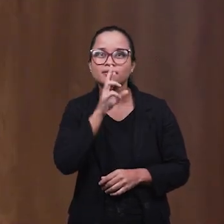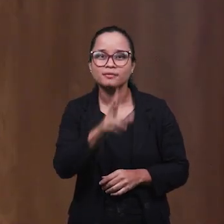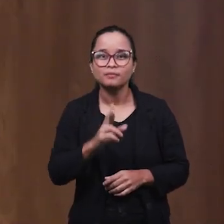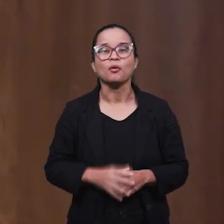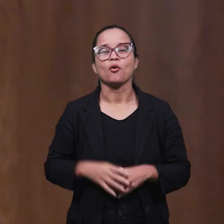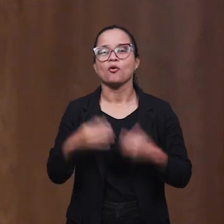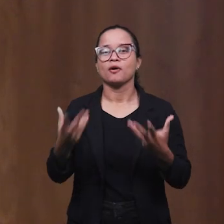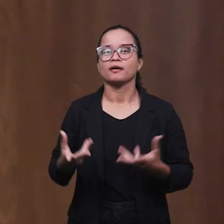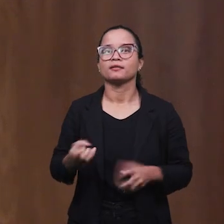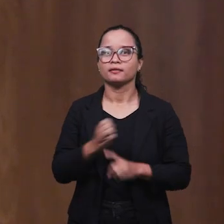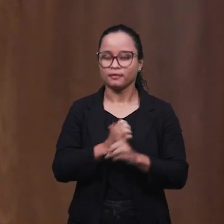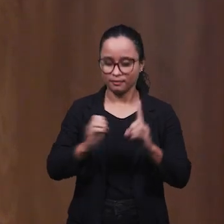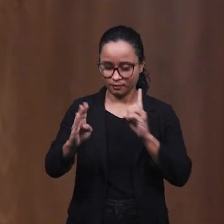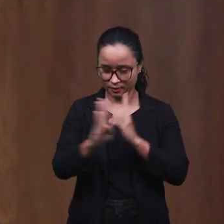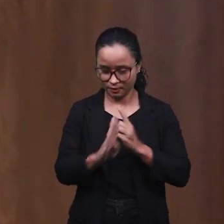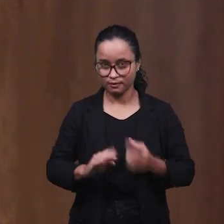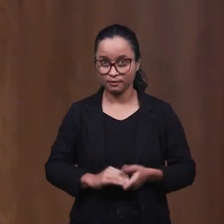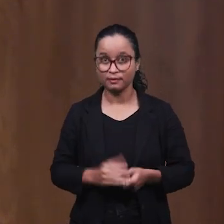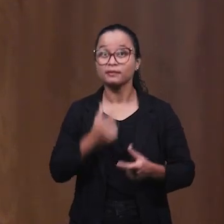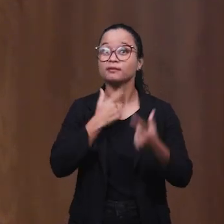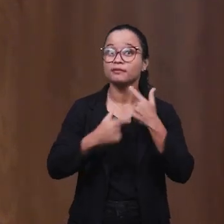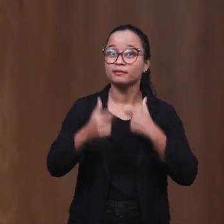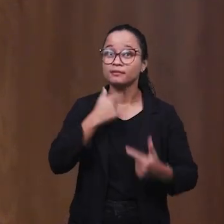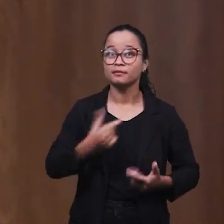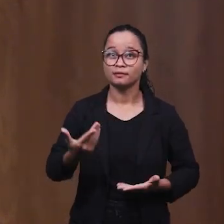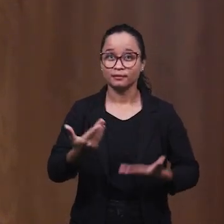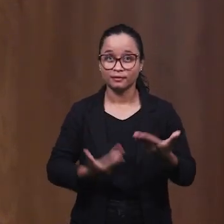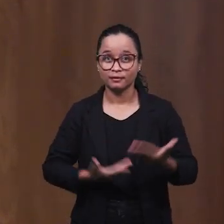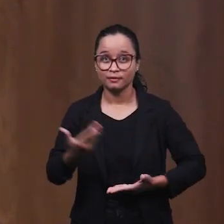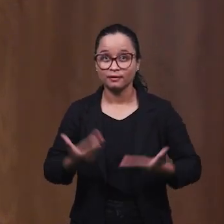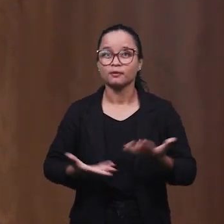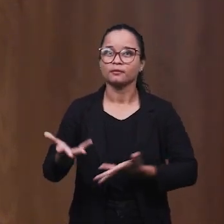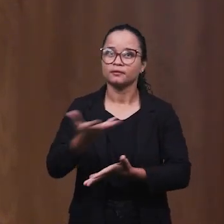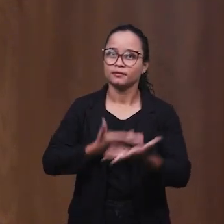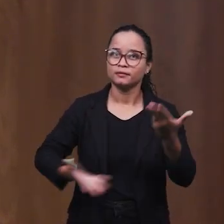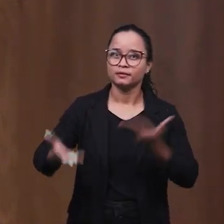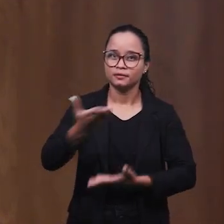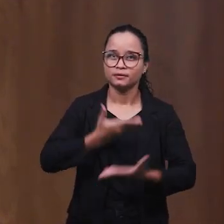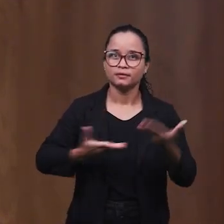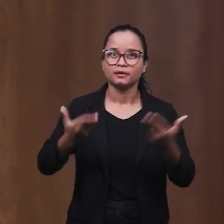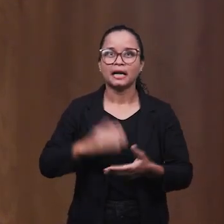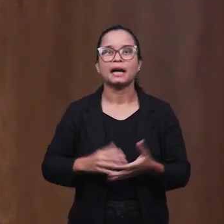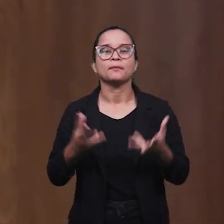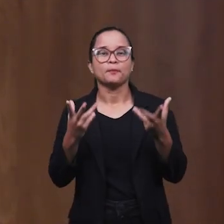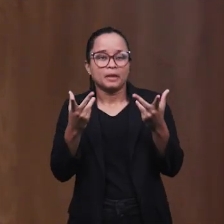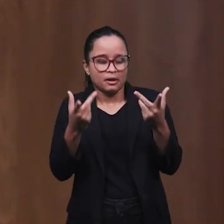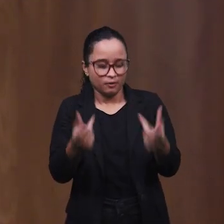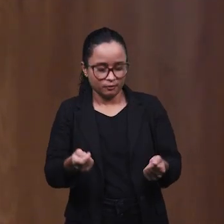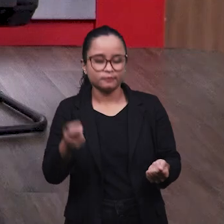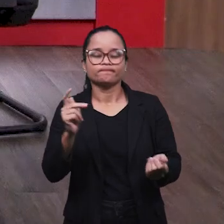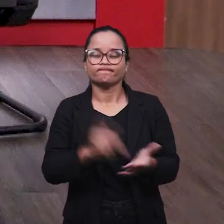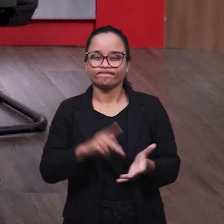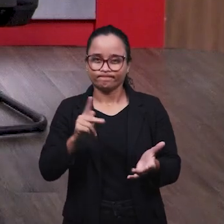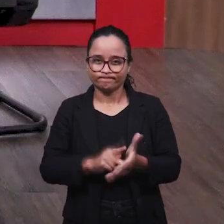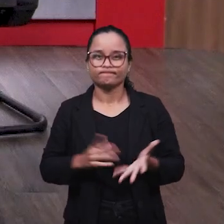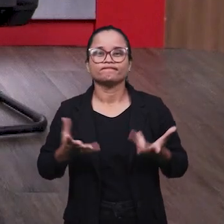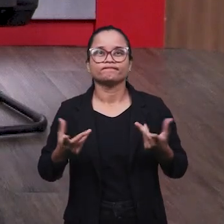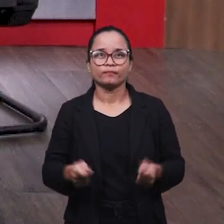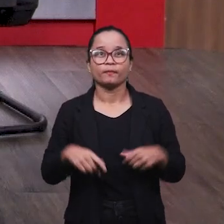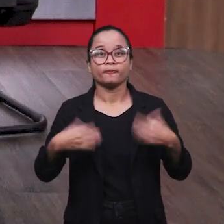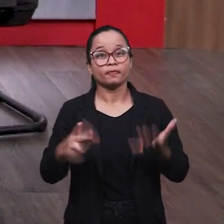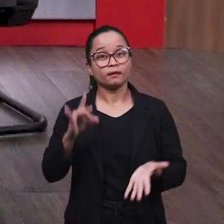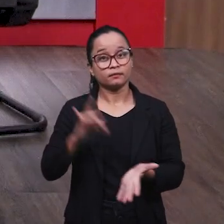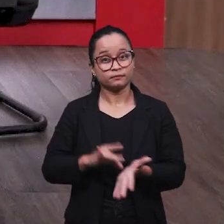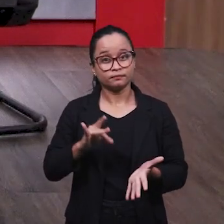da escola bíblica dominical, o desejo dos nossos irmãos de participar. Tem sido... Realmente é uma coisa extraordinária, maravilhosa. Então,